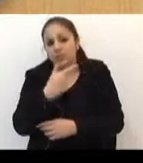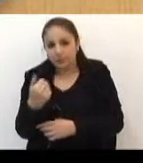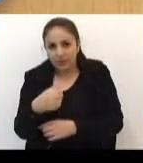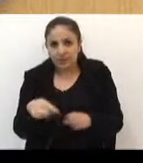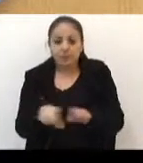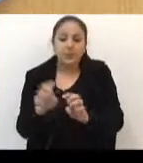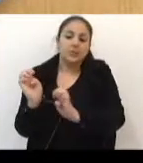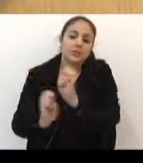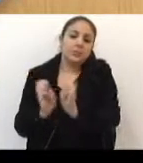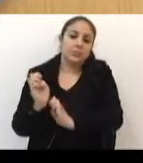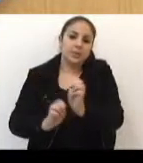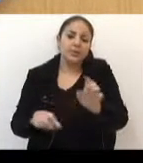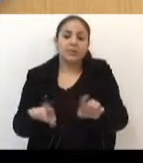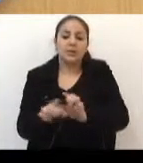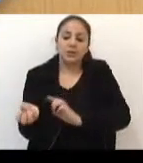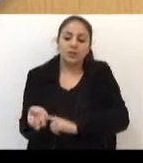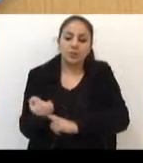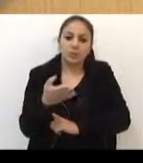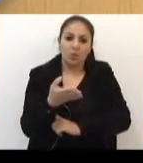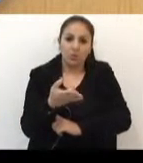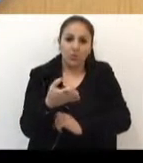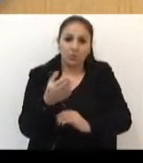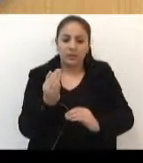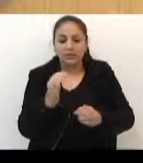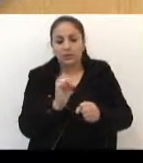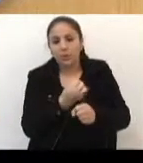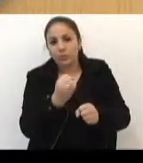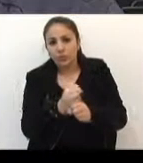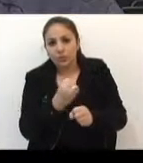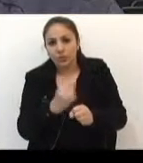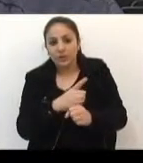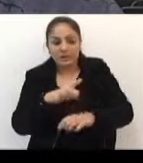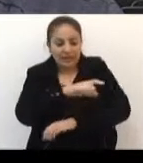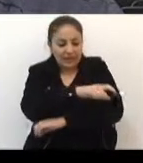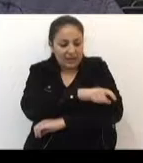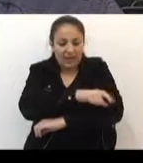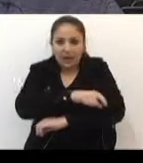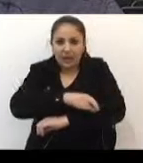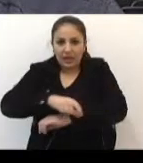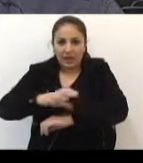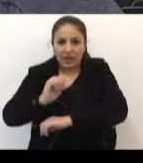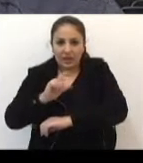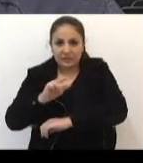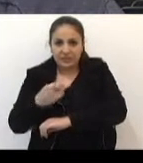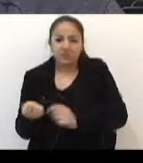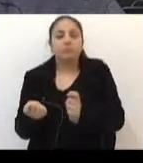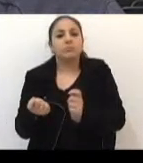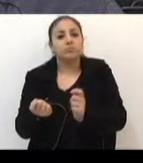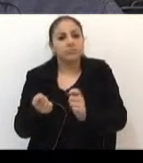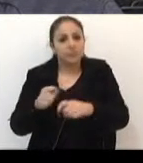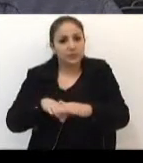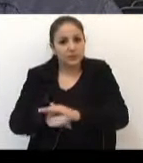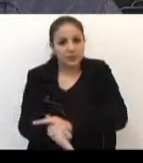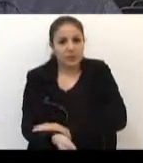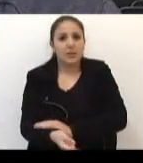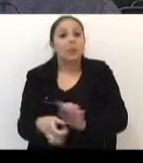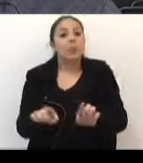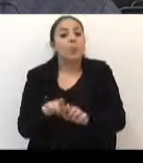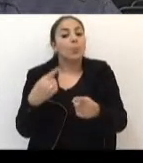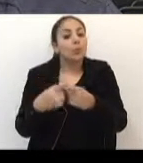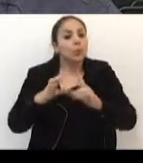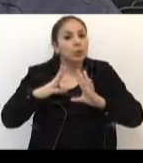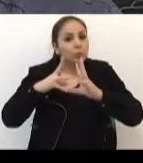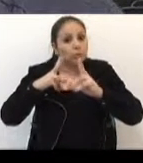Novas construções passarão a ter calçadas adaptadas. Nós temos que pensar que toda a população é usuária, mas